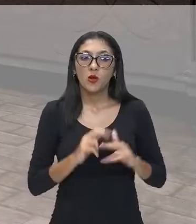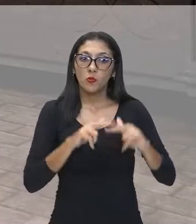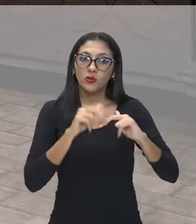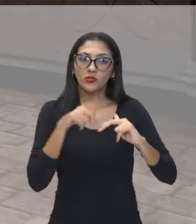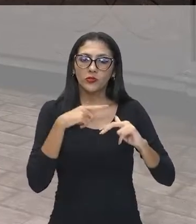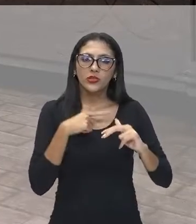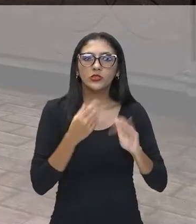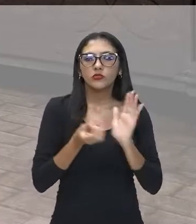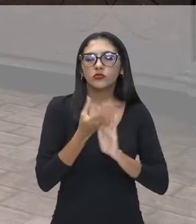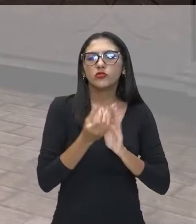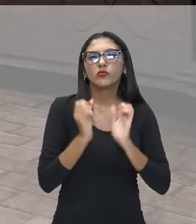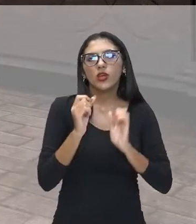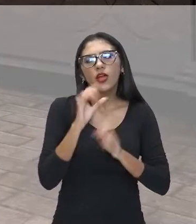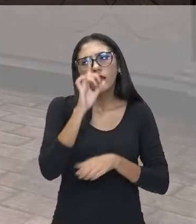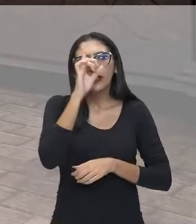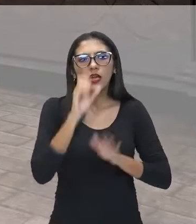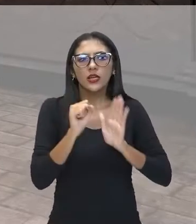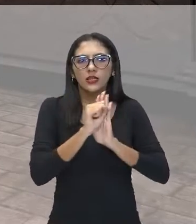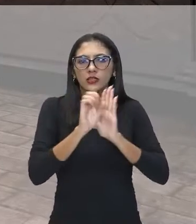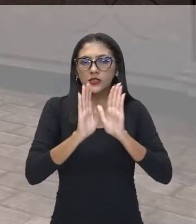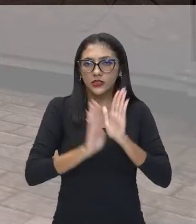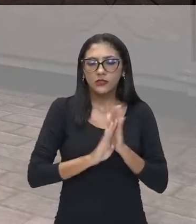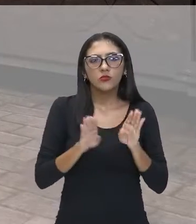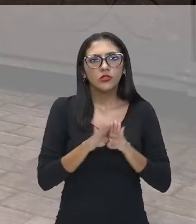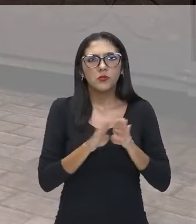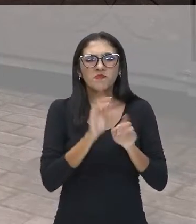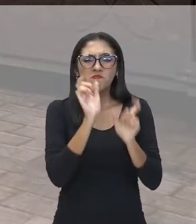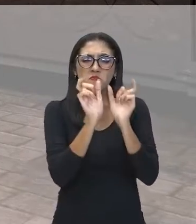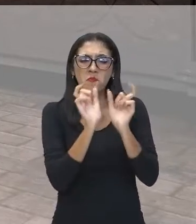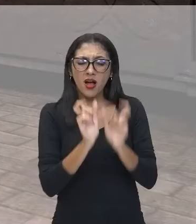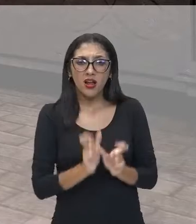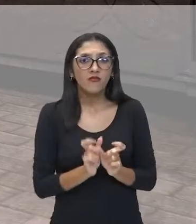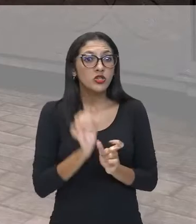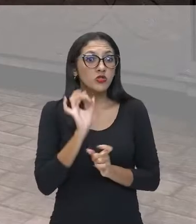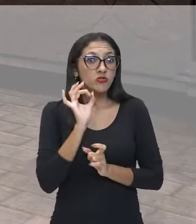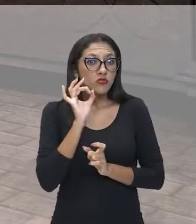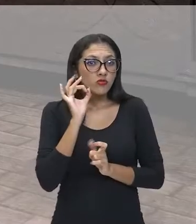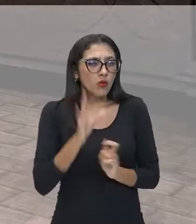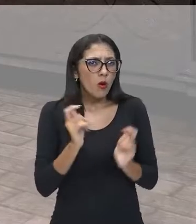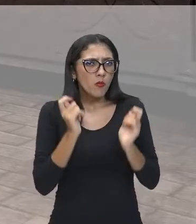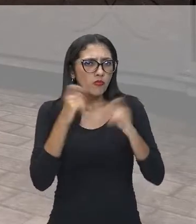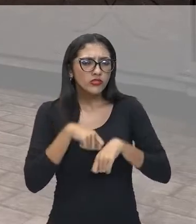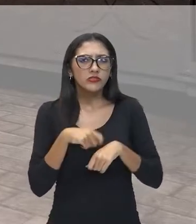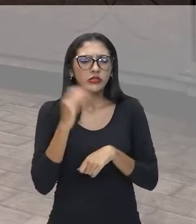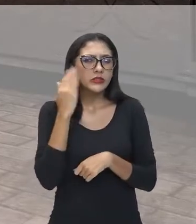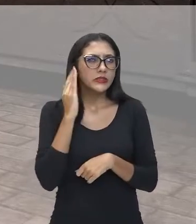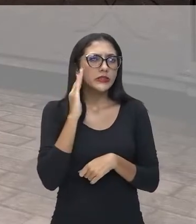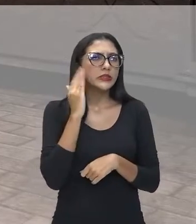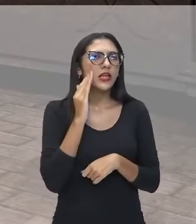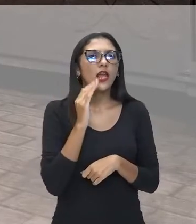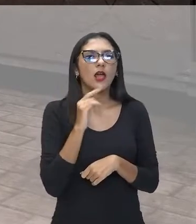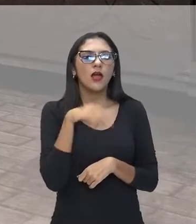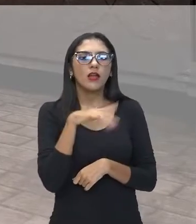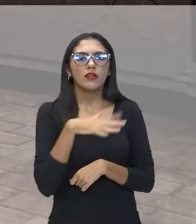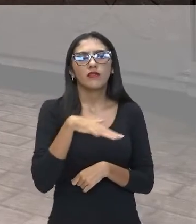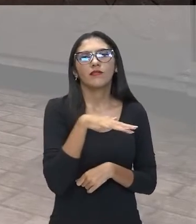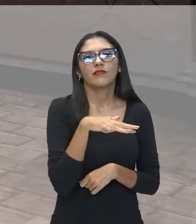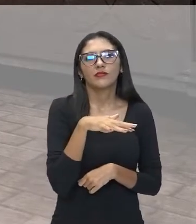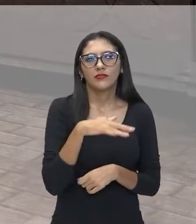criaram símbolos e termos que só eram acessíveis entre eles. Com